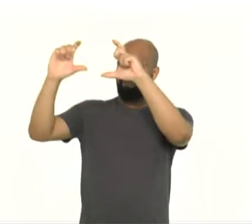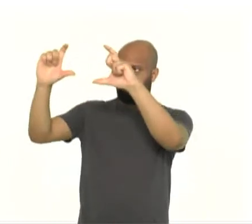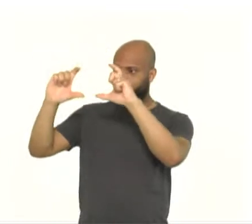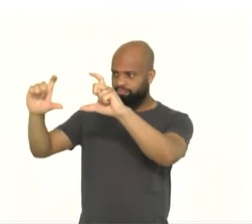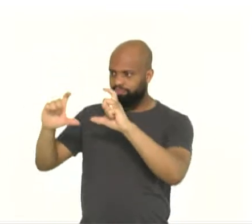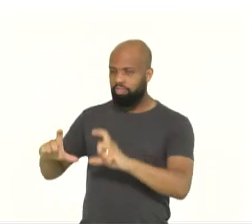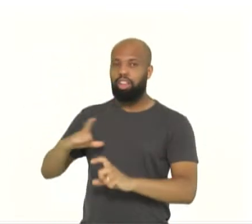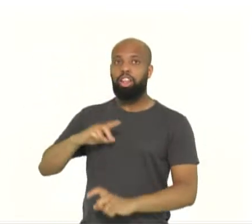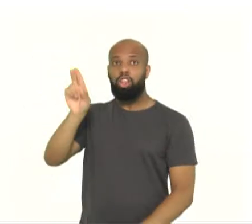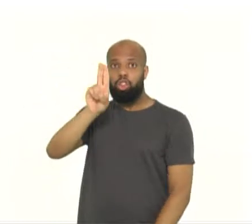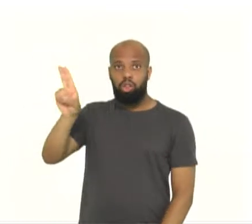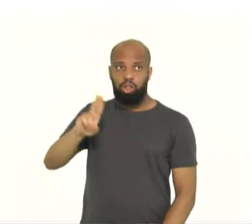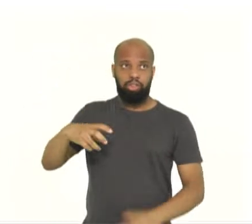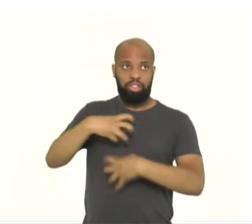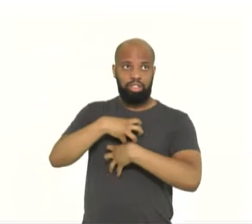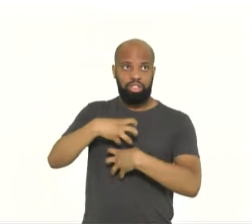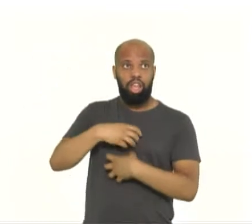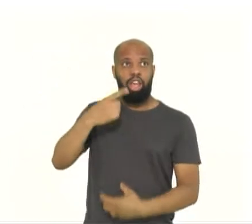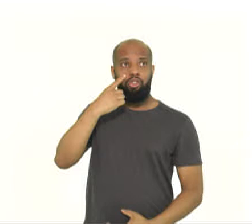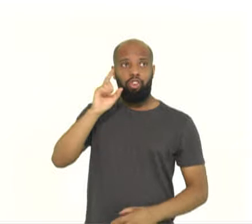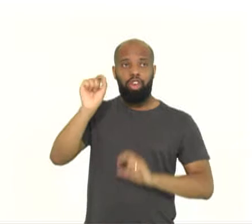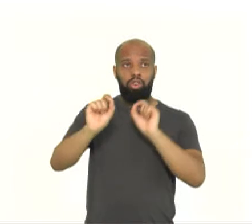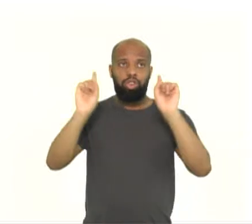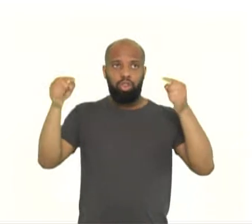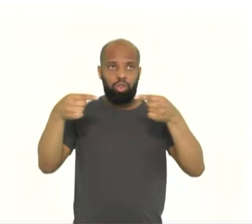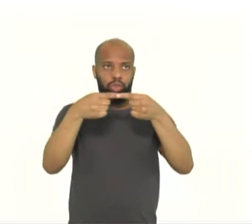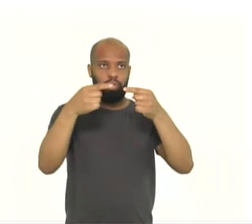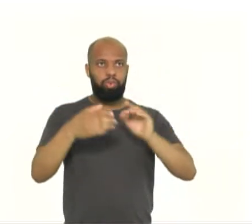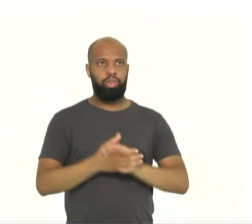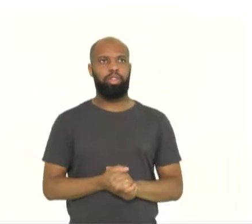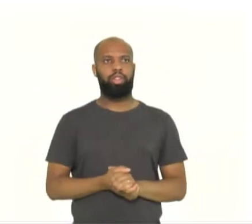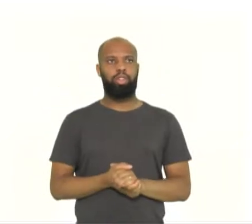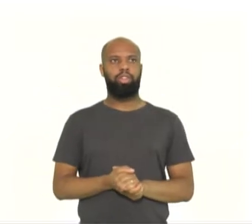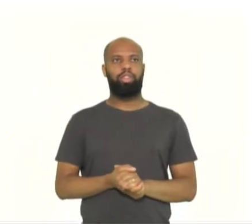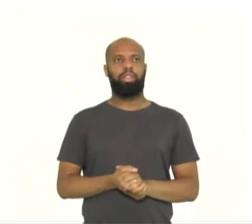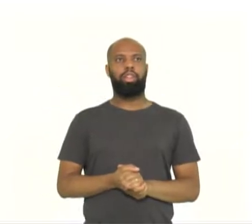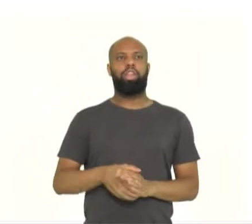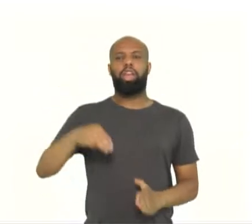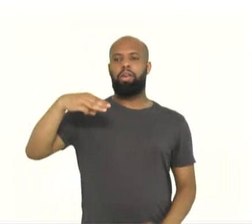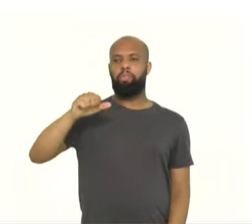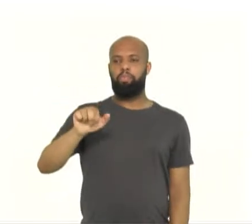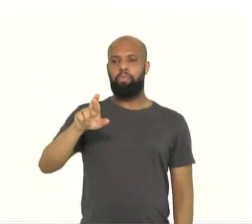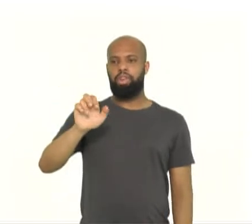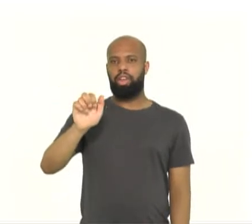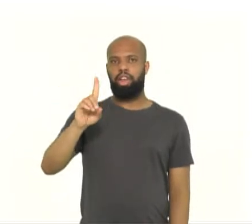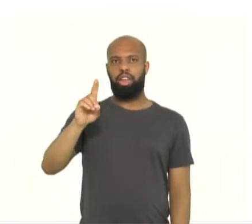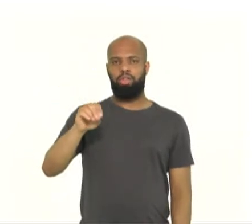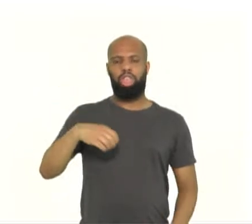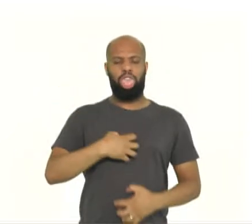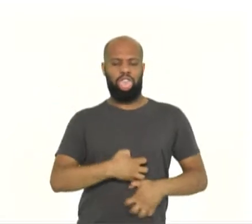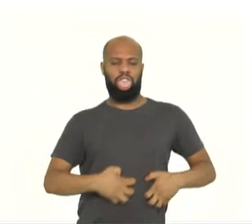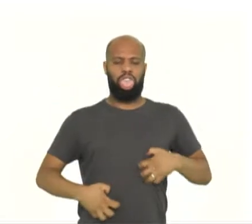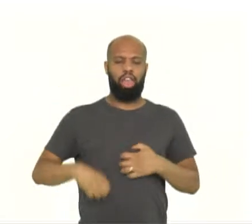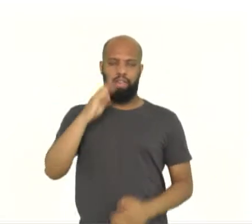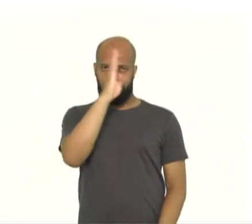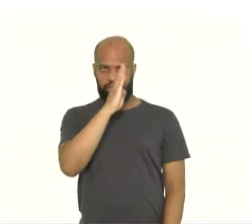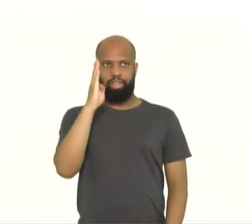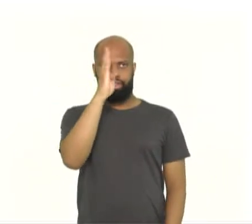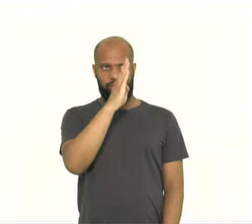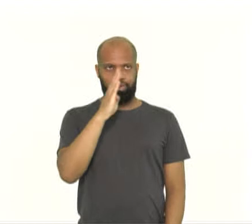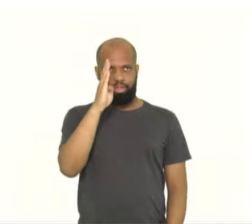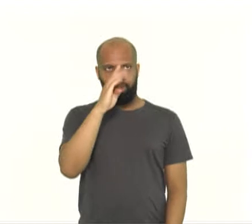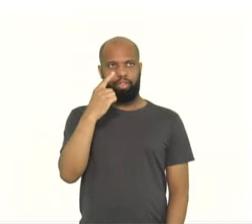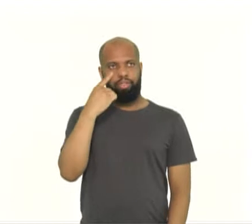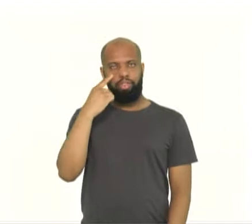que temos aqui. Estou mareado, quer dizer um pouco de náusea, enjoo, tontura. Estou cansado,